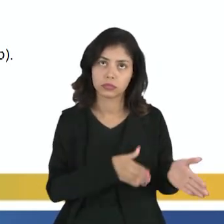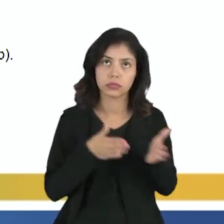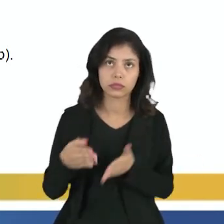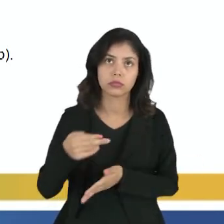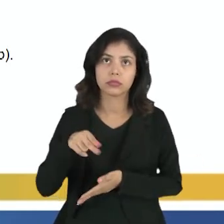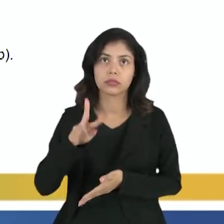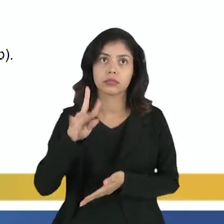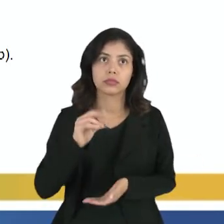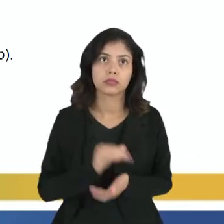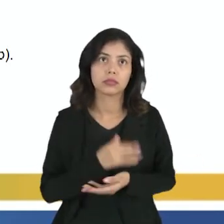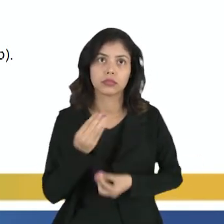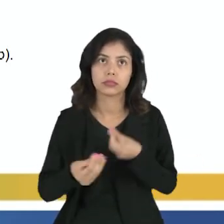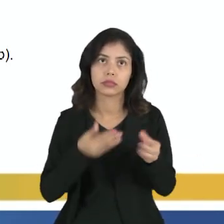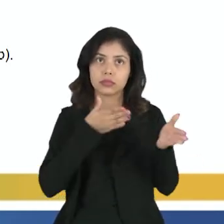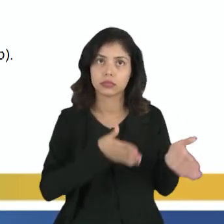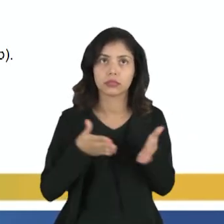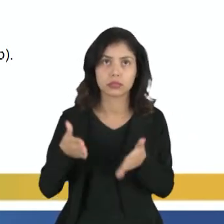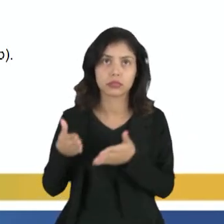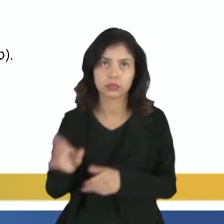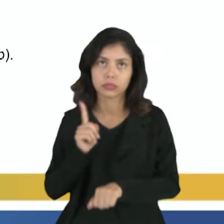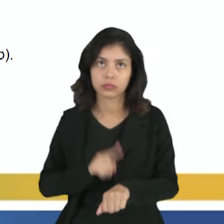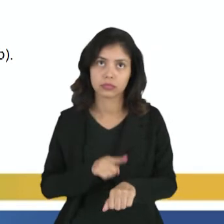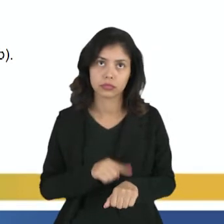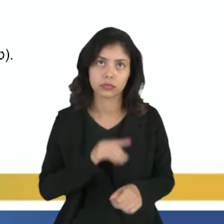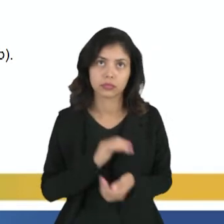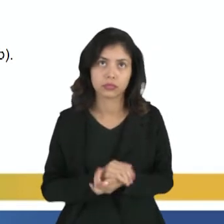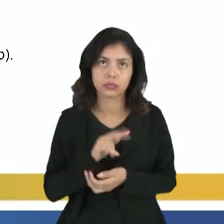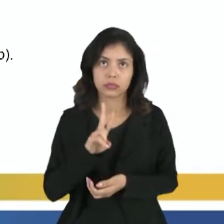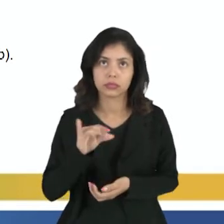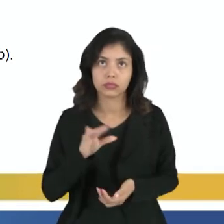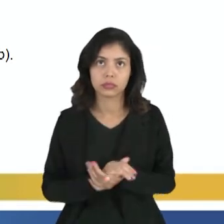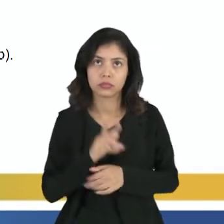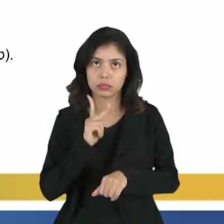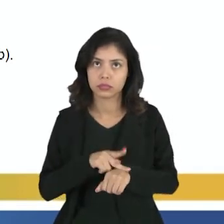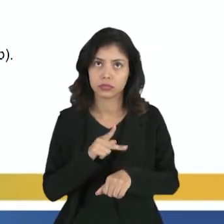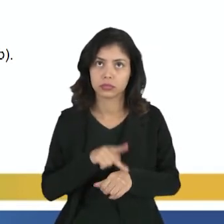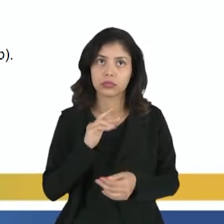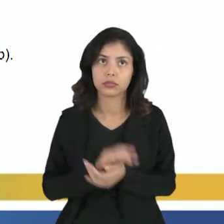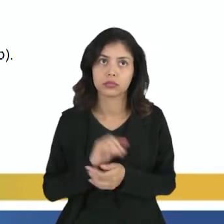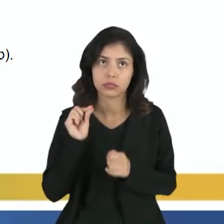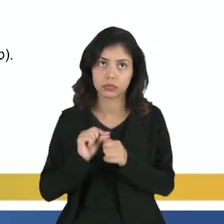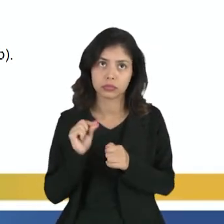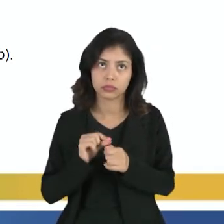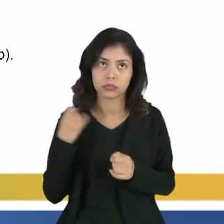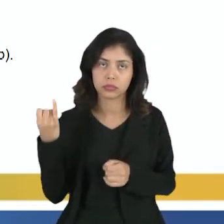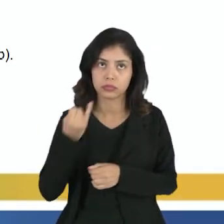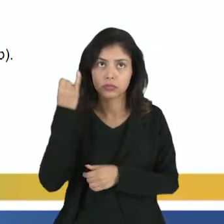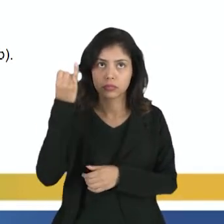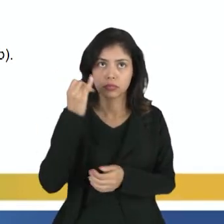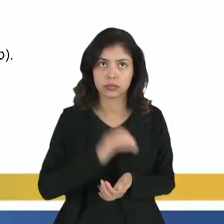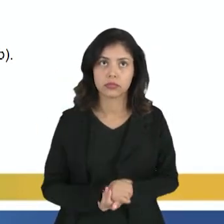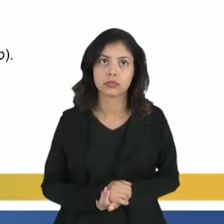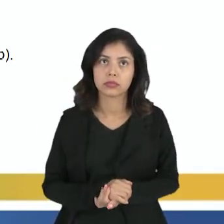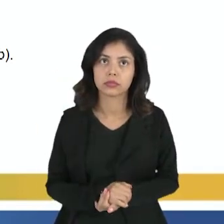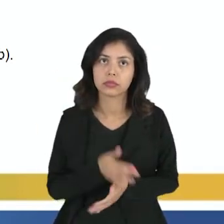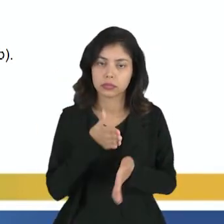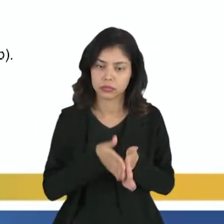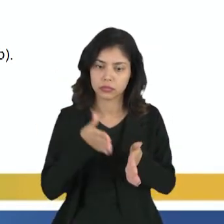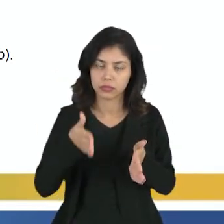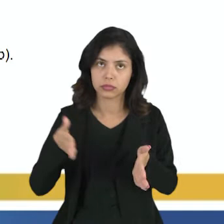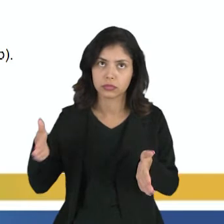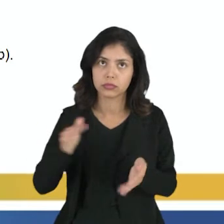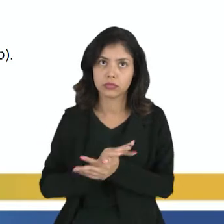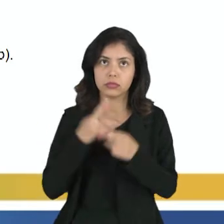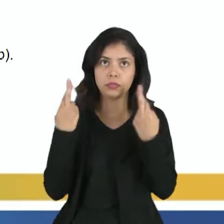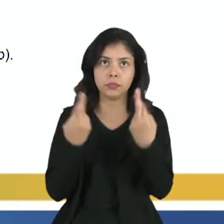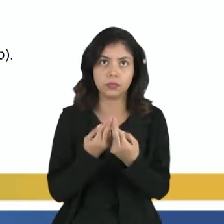neta, como vão passando as águas no tempo. A lavadeira e a pedra formam um ente especial, que